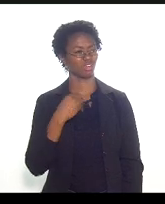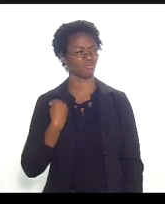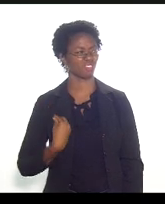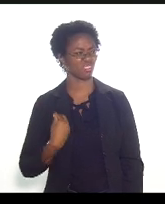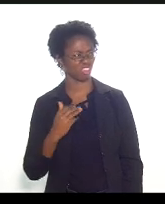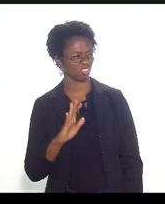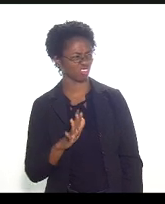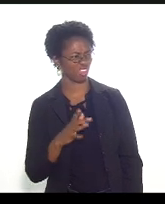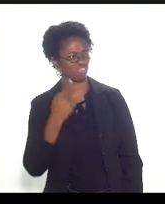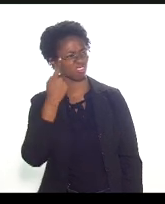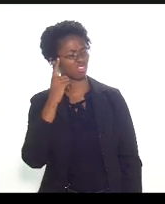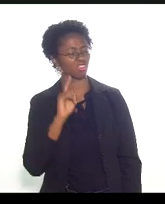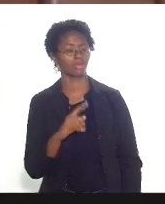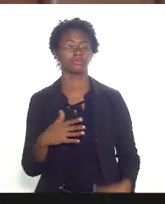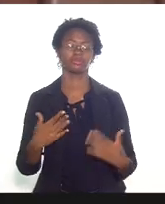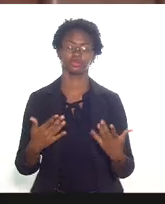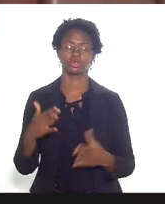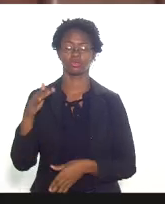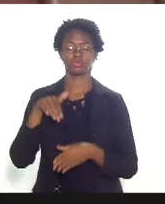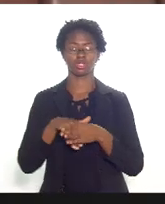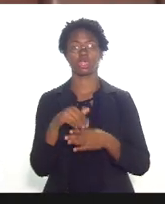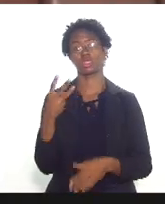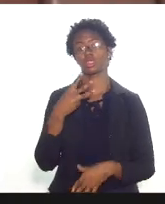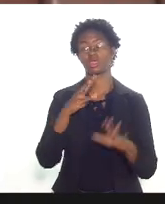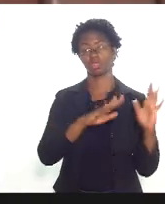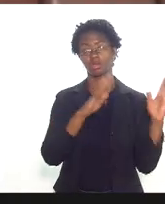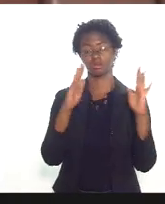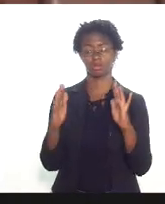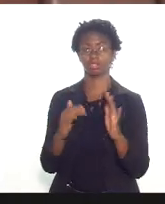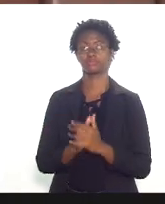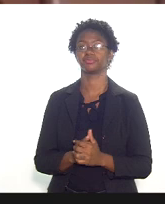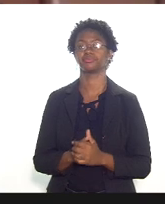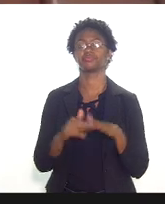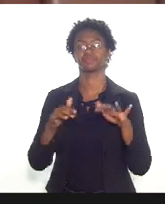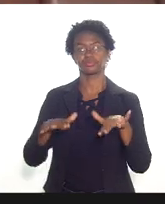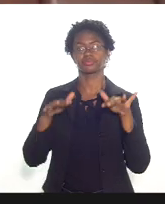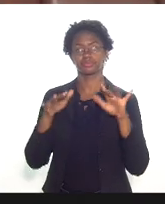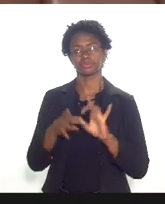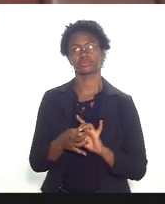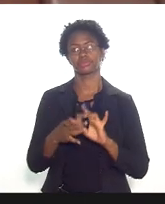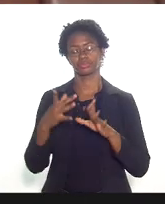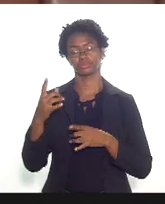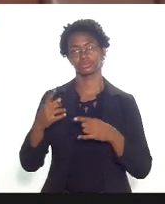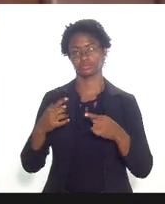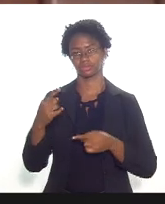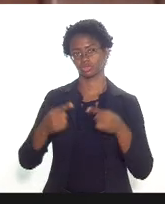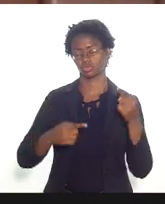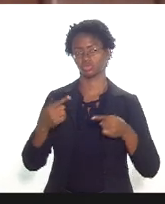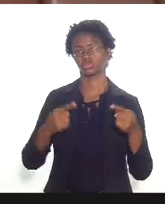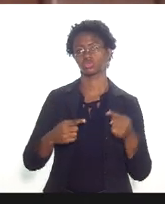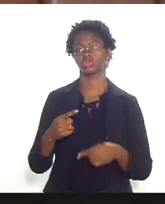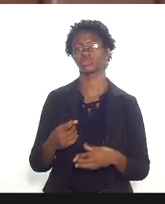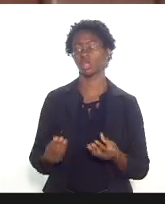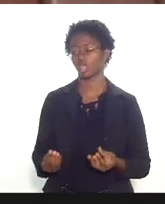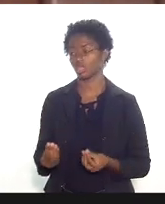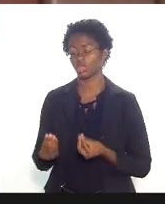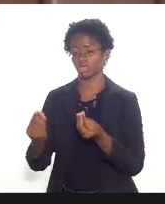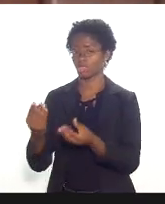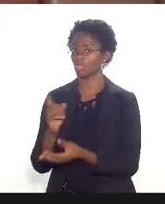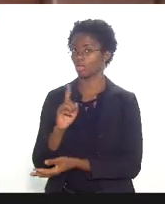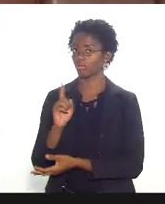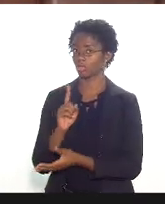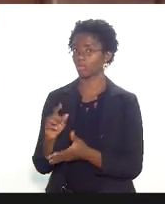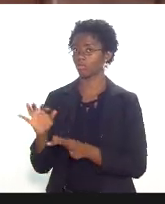presente. Votamos, então, o terceiro bloco. Audiência pública sobre a não entrega do projeto de lei